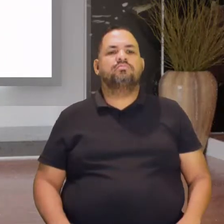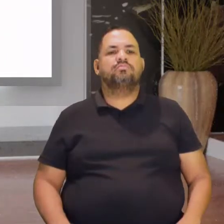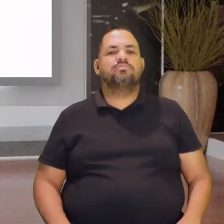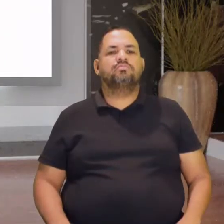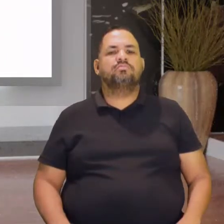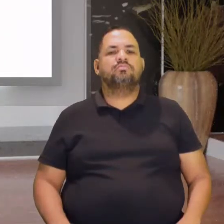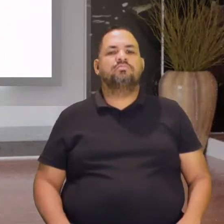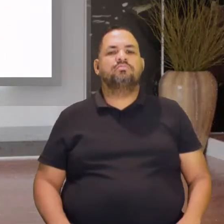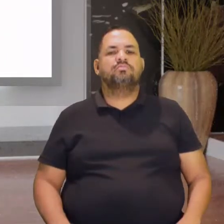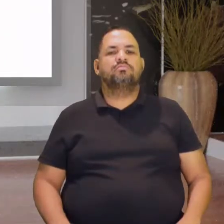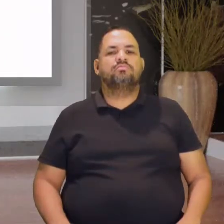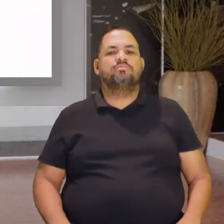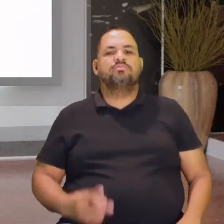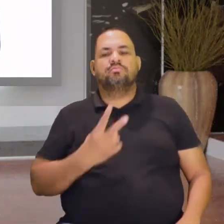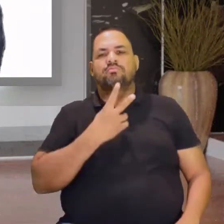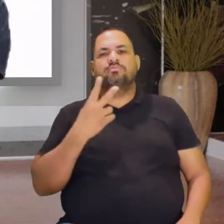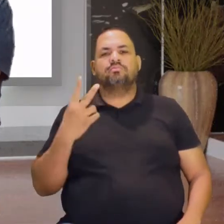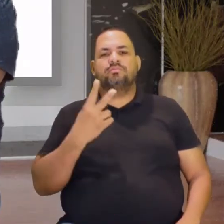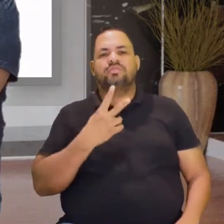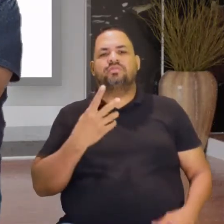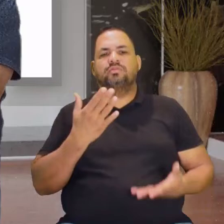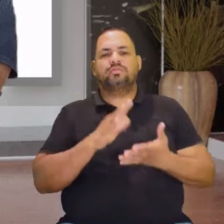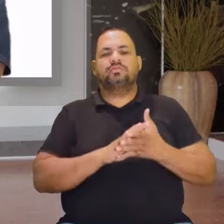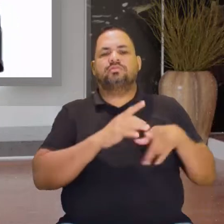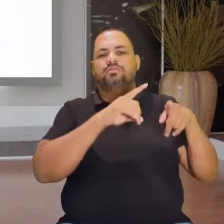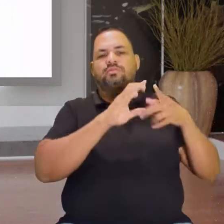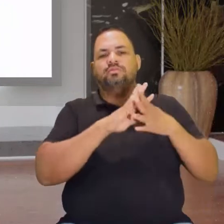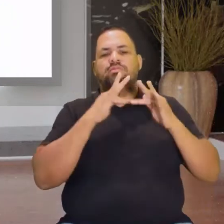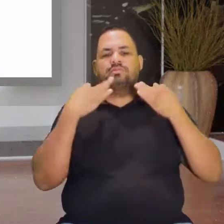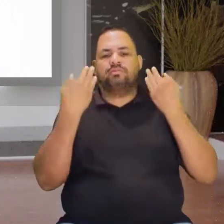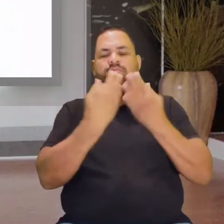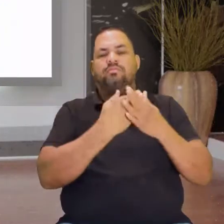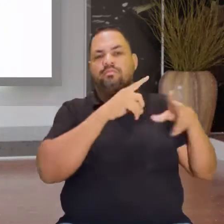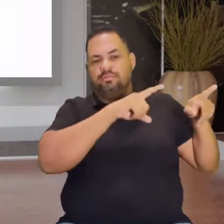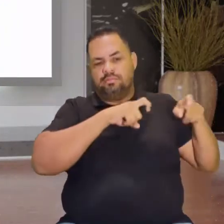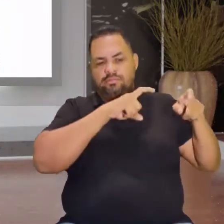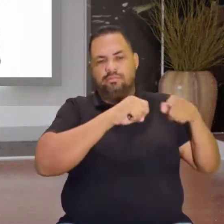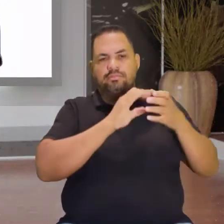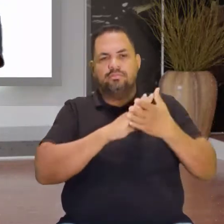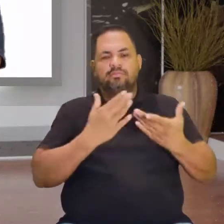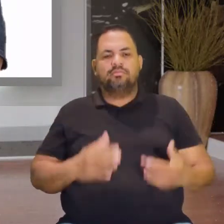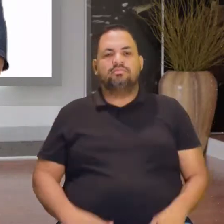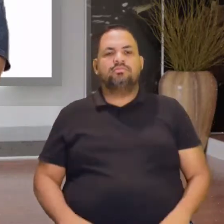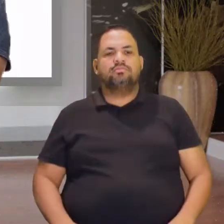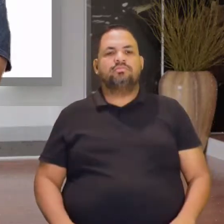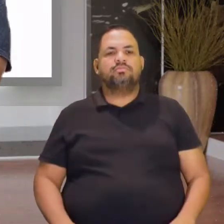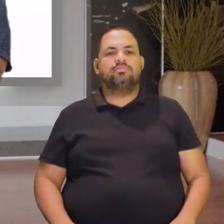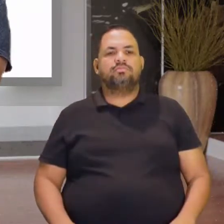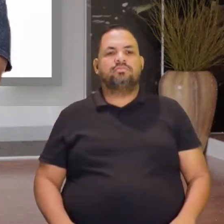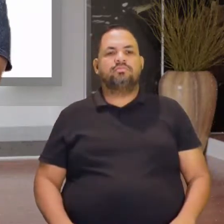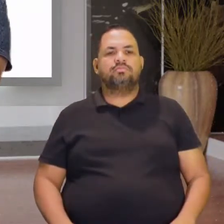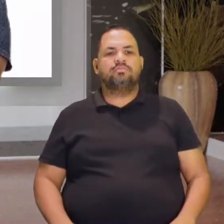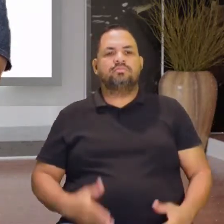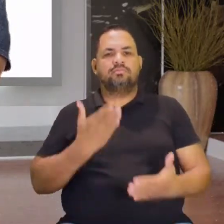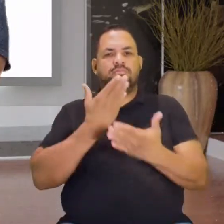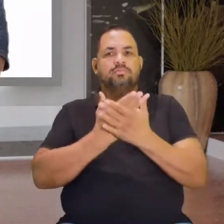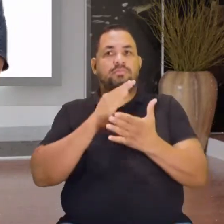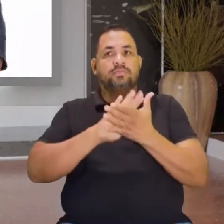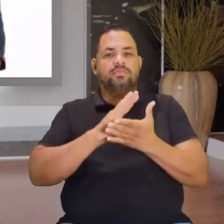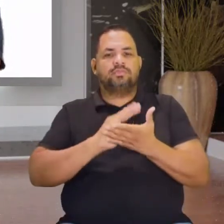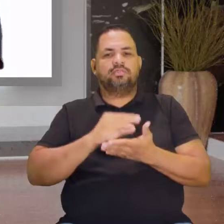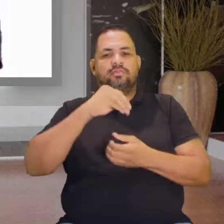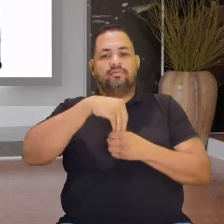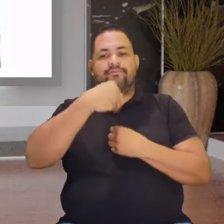dessas famílias rurais, donos, né, de fazendas, de muitas terras, enfim. Eles iam estudar